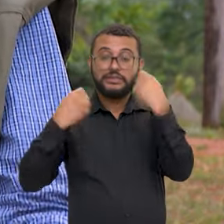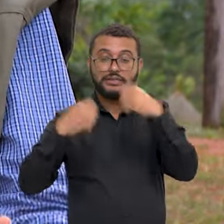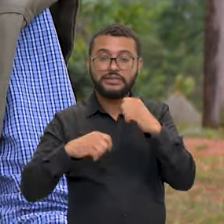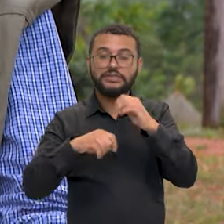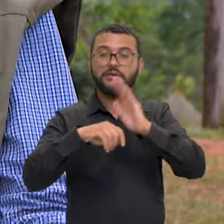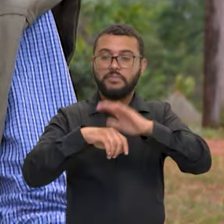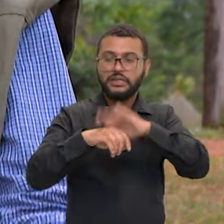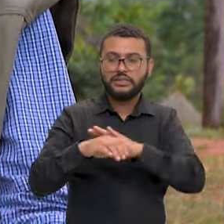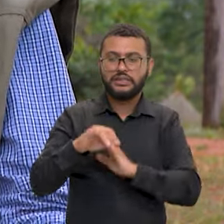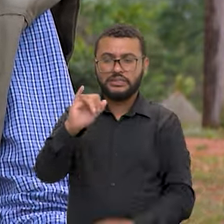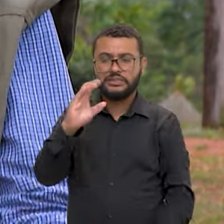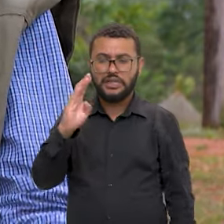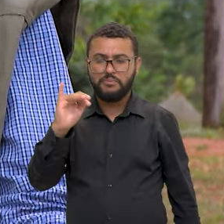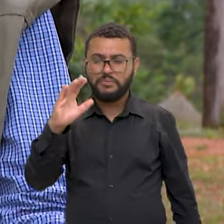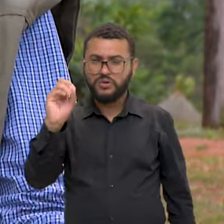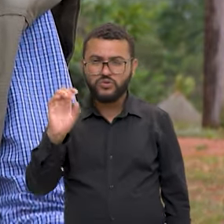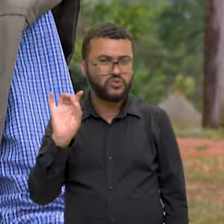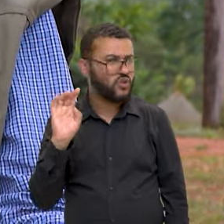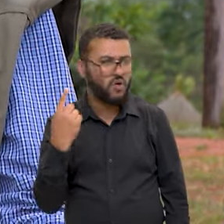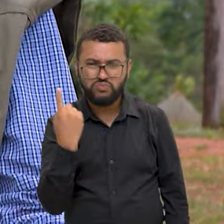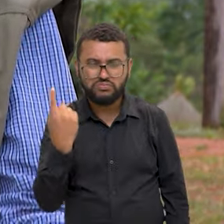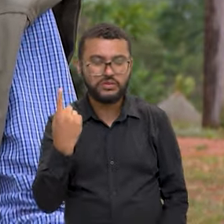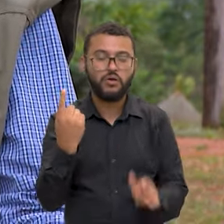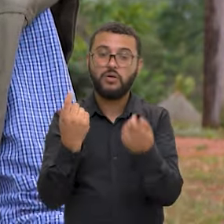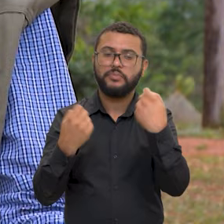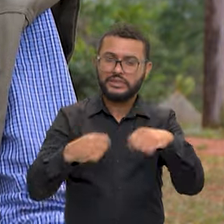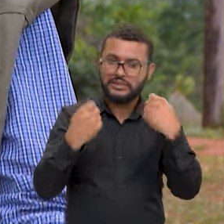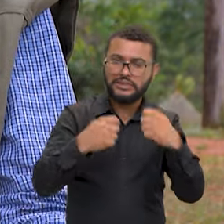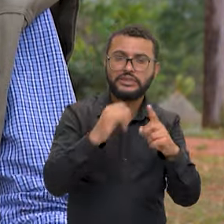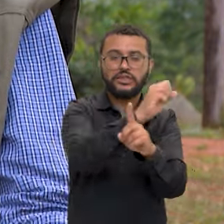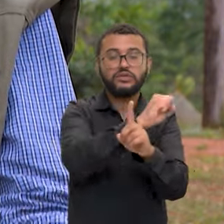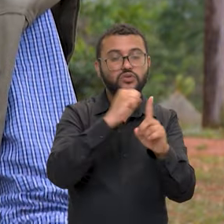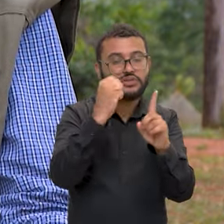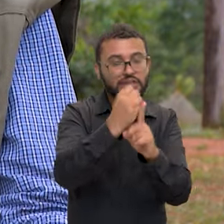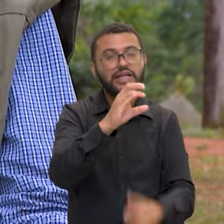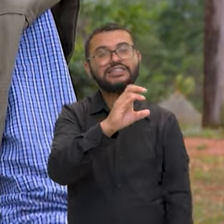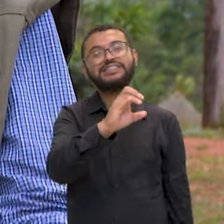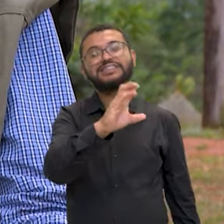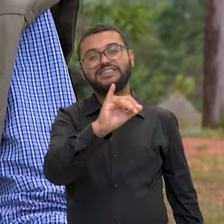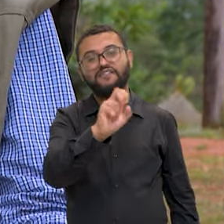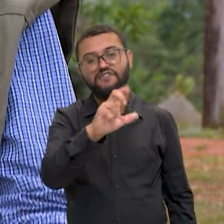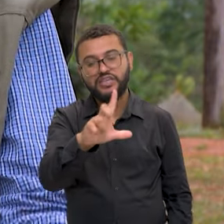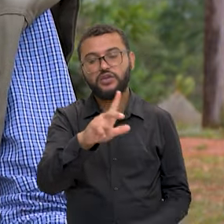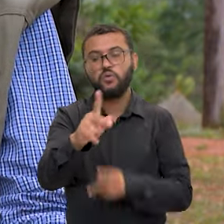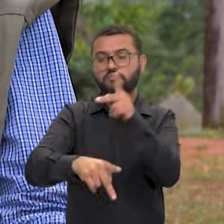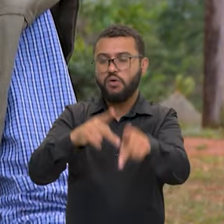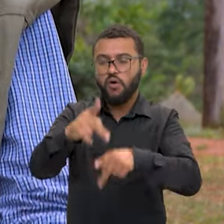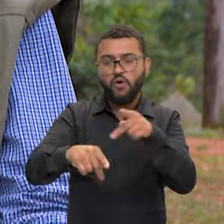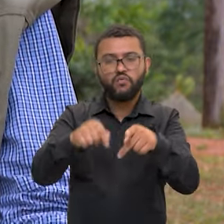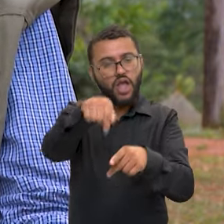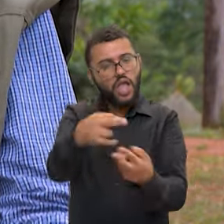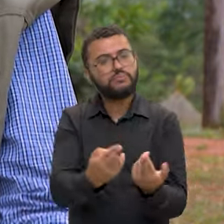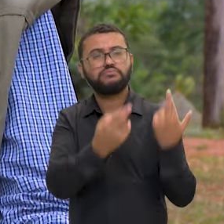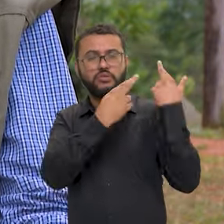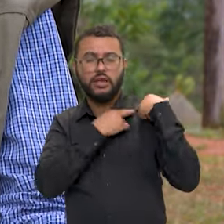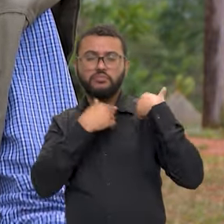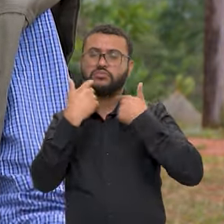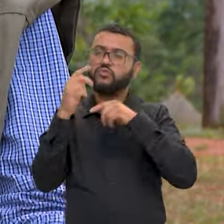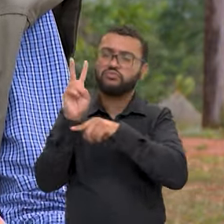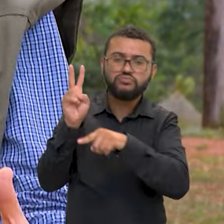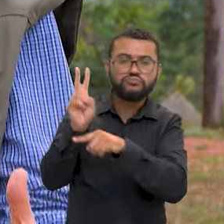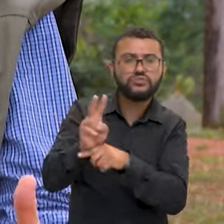população também tem a sua responsabilidade. Felizmente, Brasil tem inúmeras organizações dedicadas